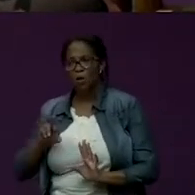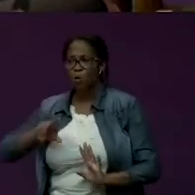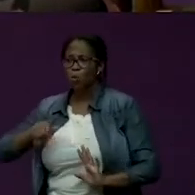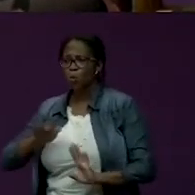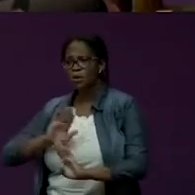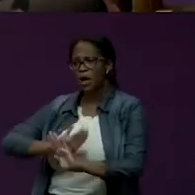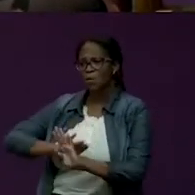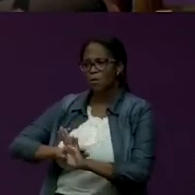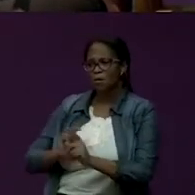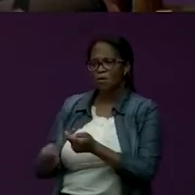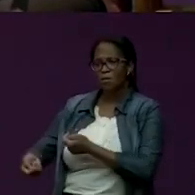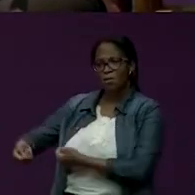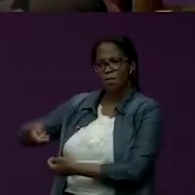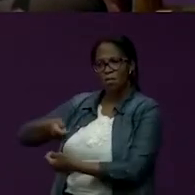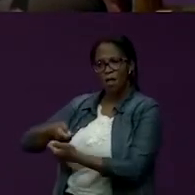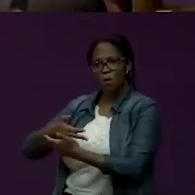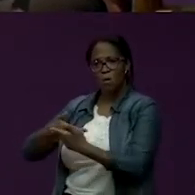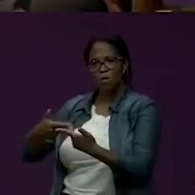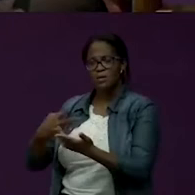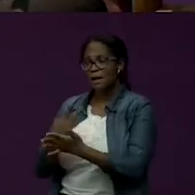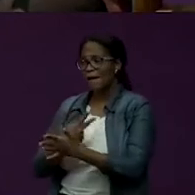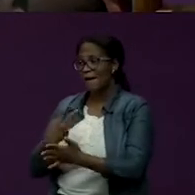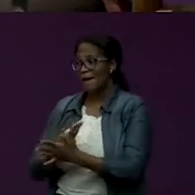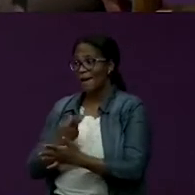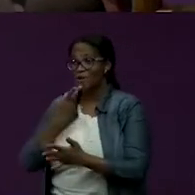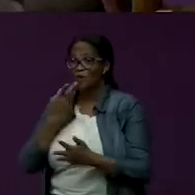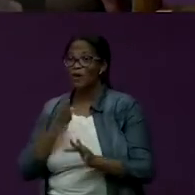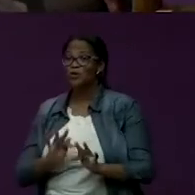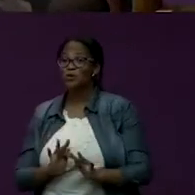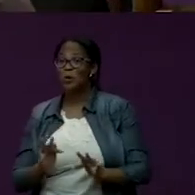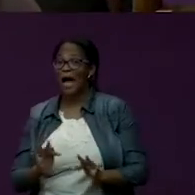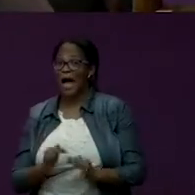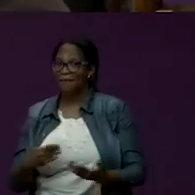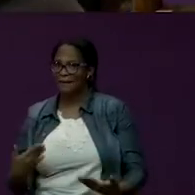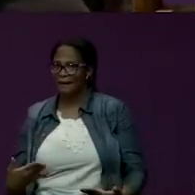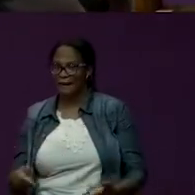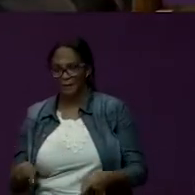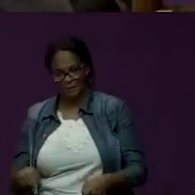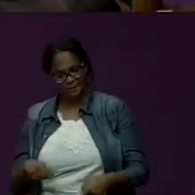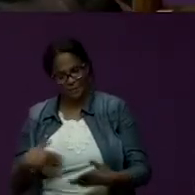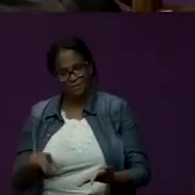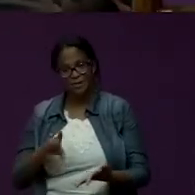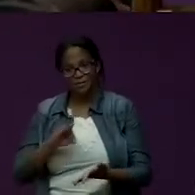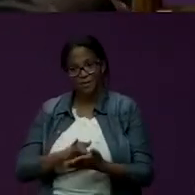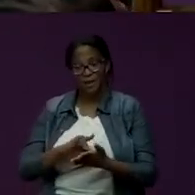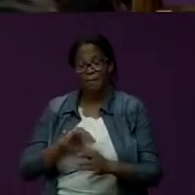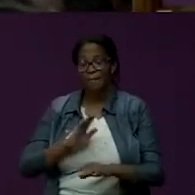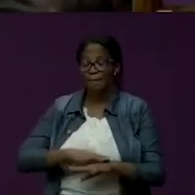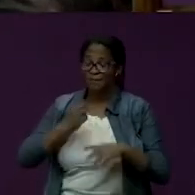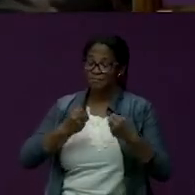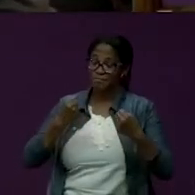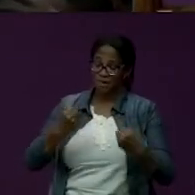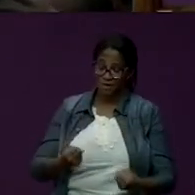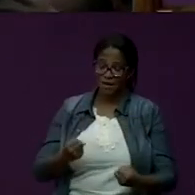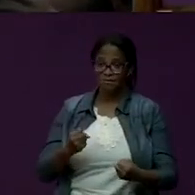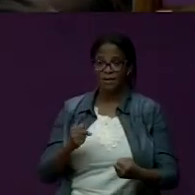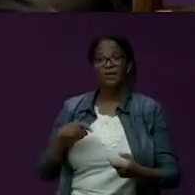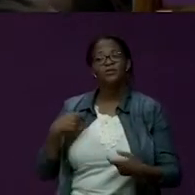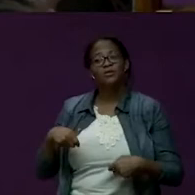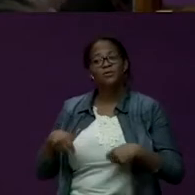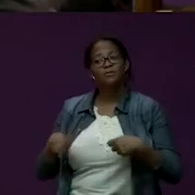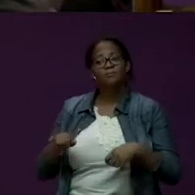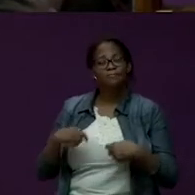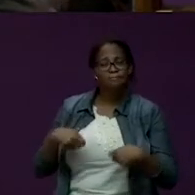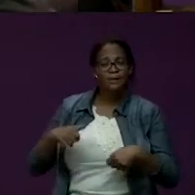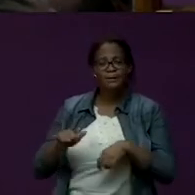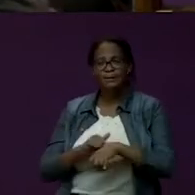nada errado por trás? Né? Isso eu estou sendo suave aqui, né? Leve, né? Às vezes fala-se coisas muito mais pesadas. E a gente tem que ser,